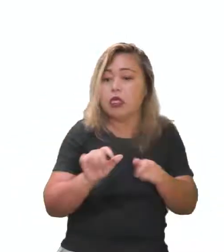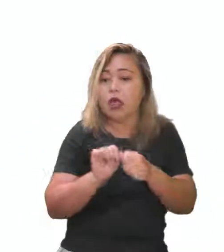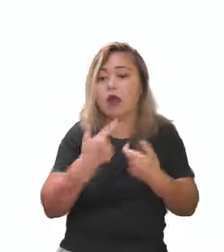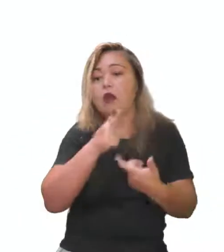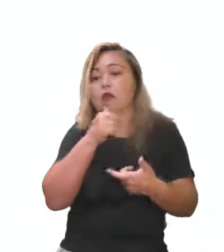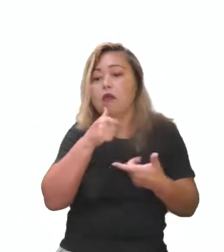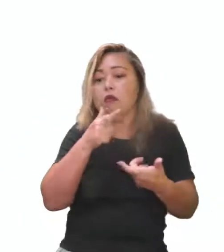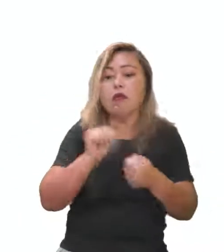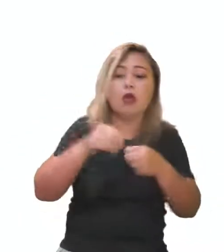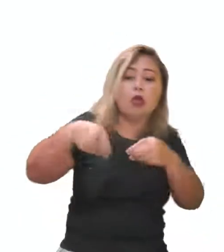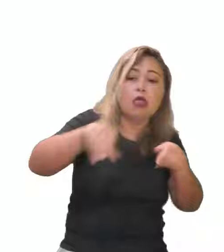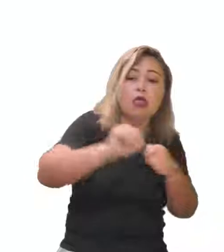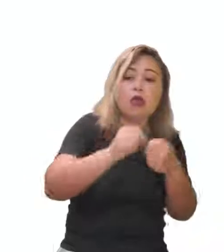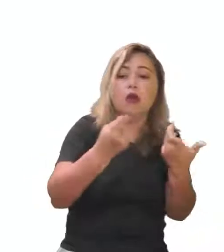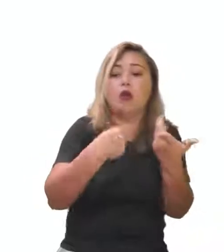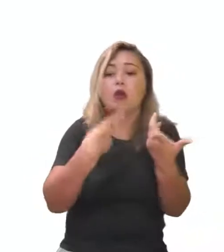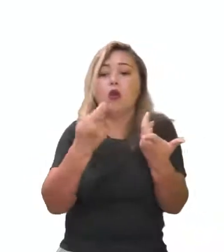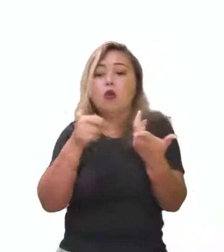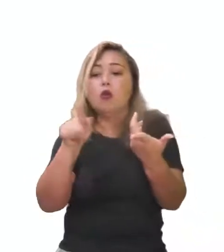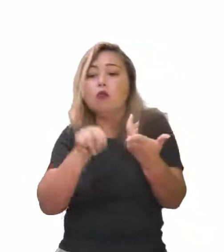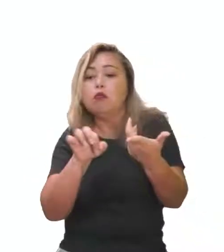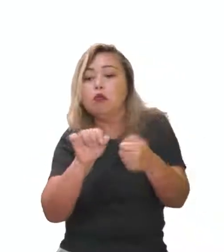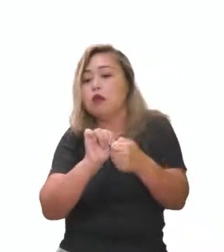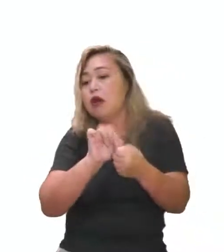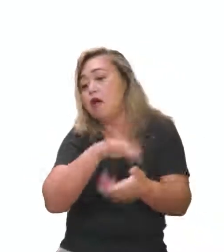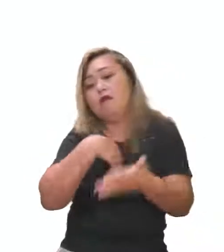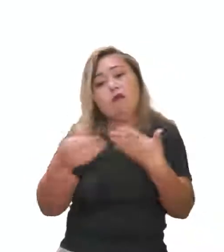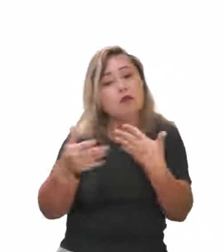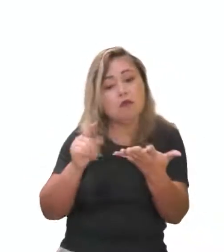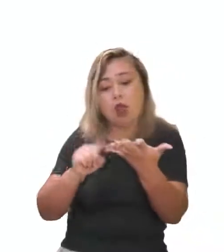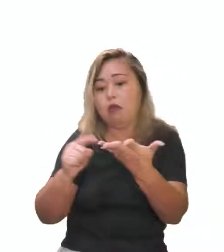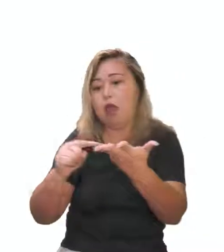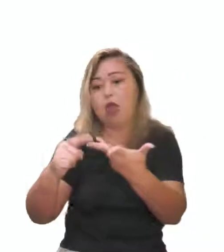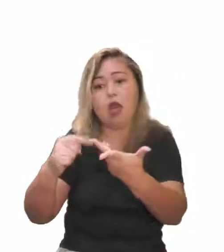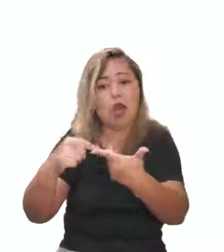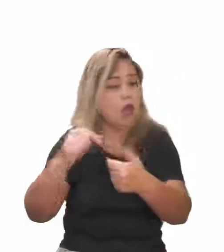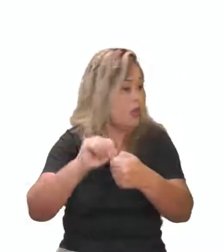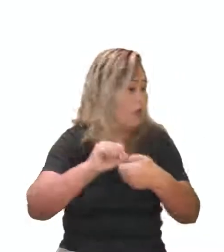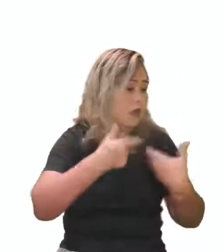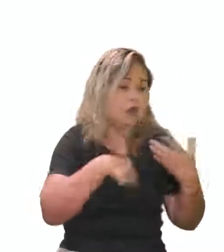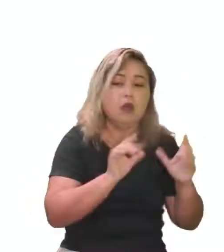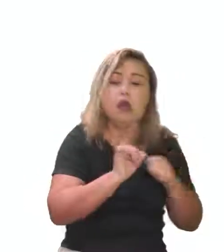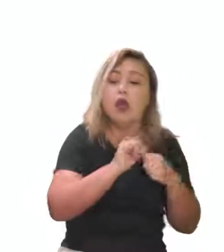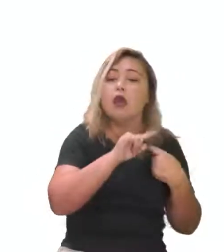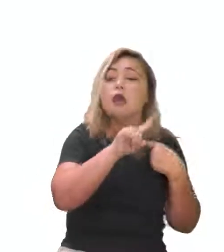anfíbios, os protozoários, os fungos, enfim. Essa visão